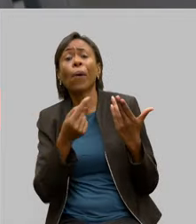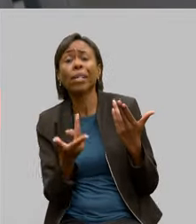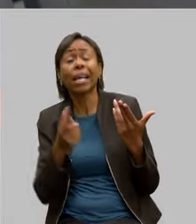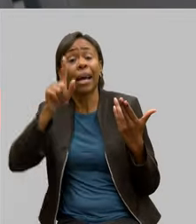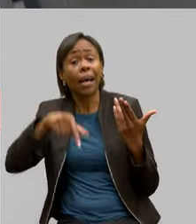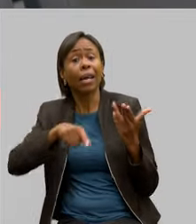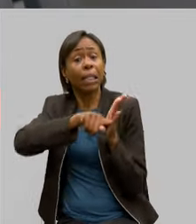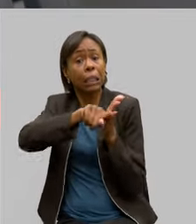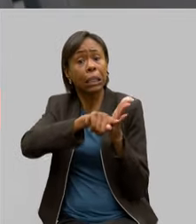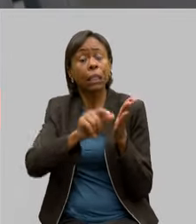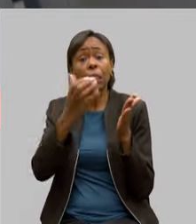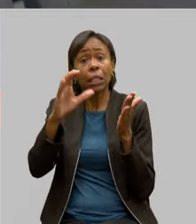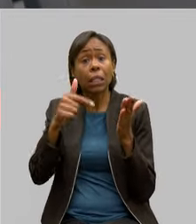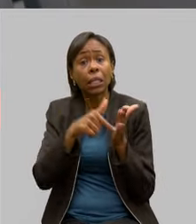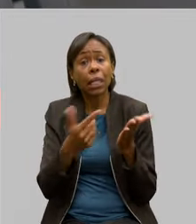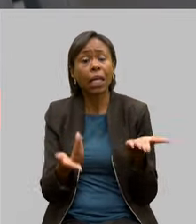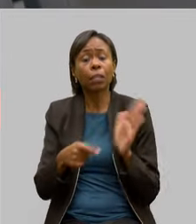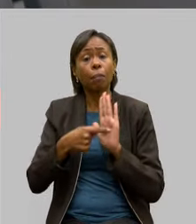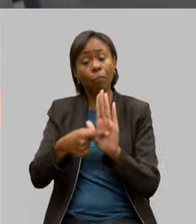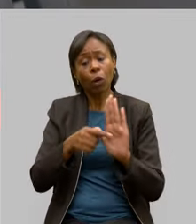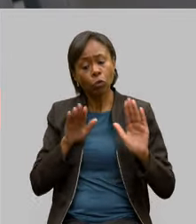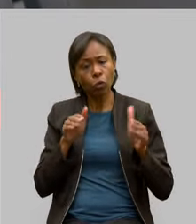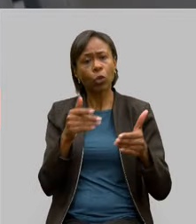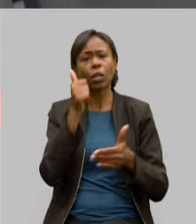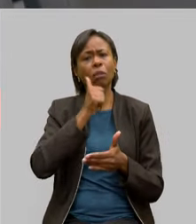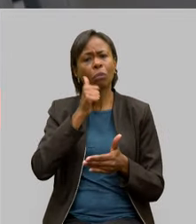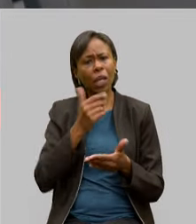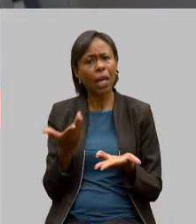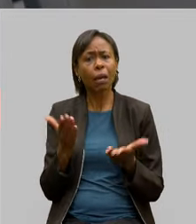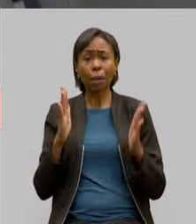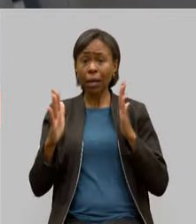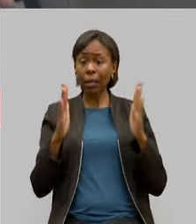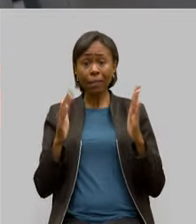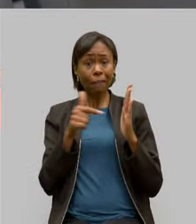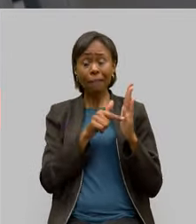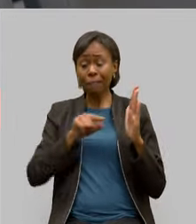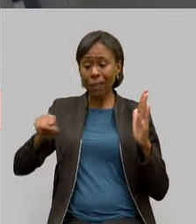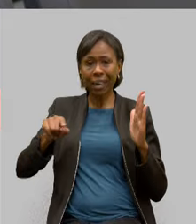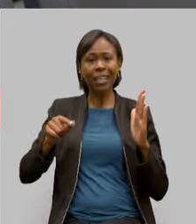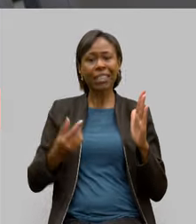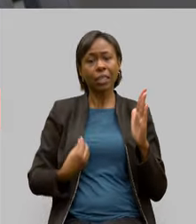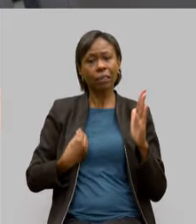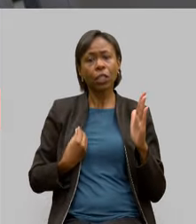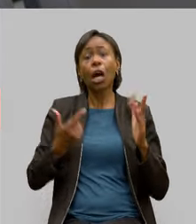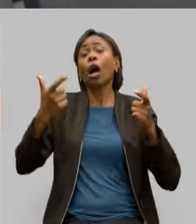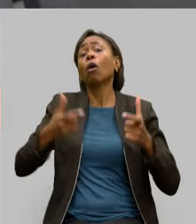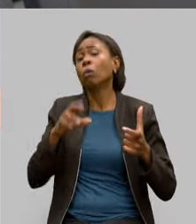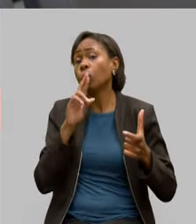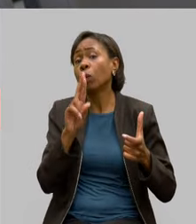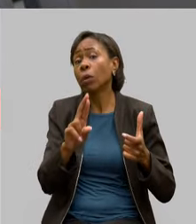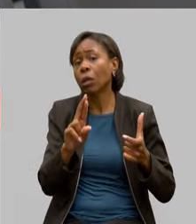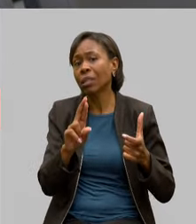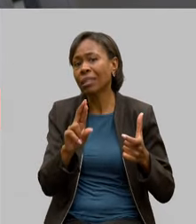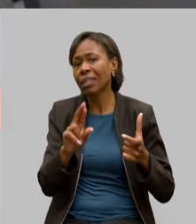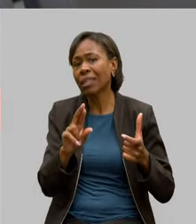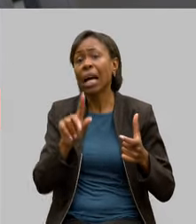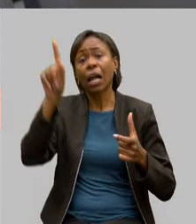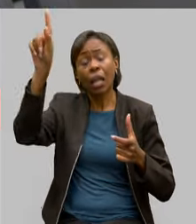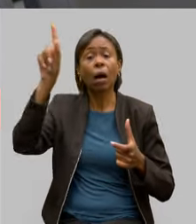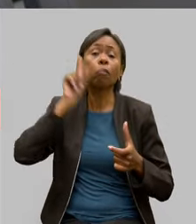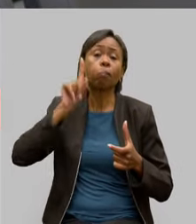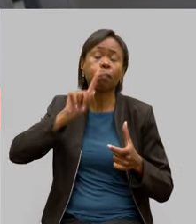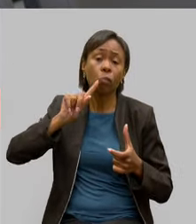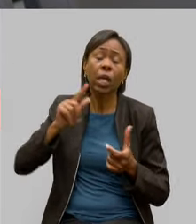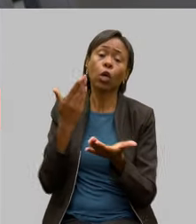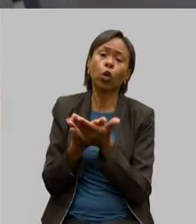a ciência voltada paraa mulher para para esse ciclo da vida Onde tá a resposta no estudo de Harvard feito agora